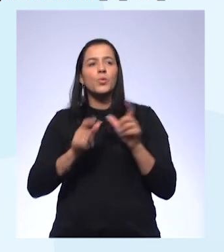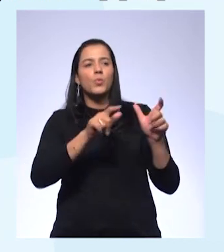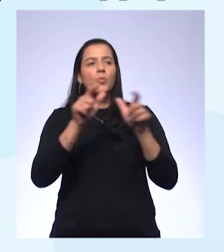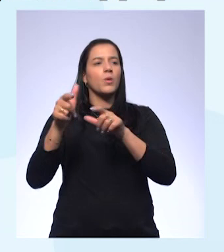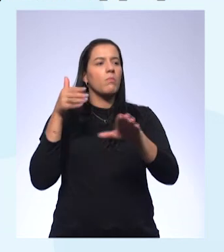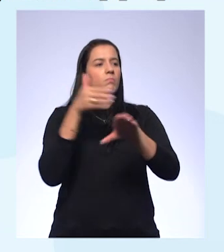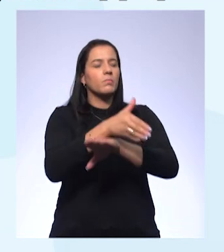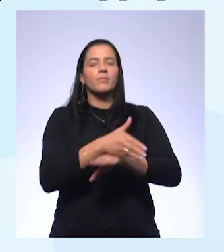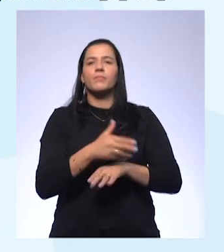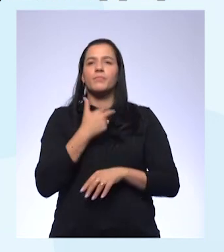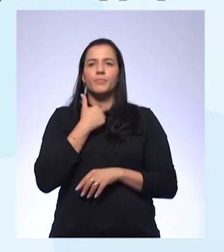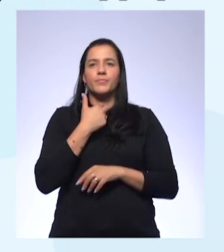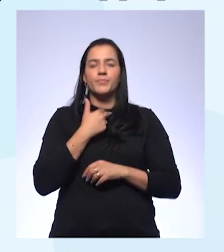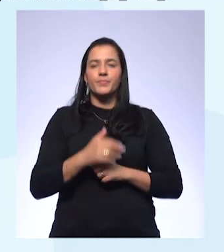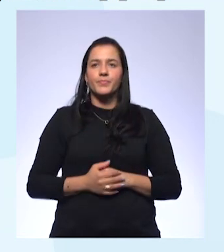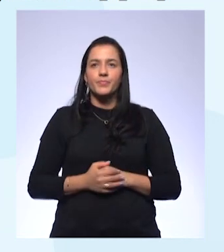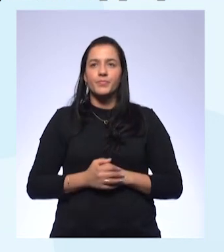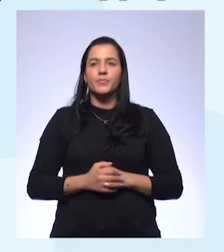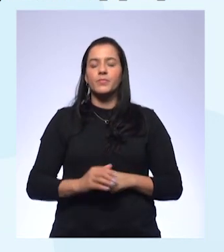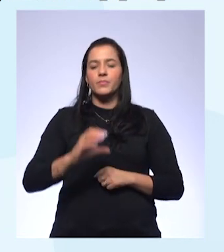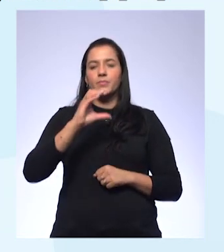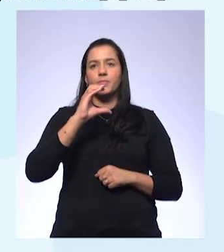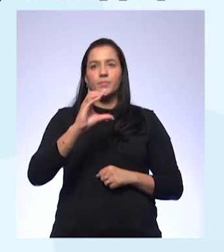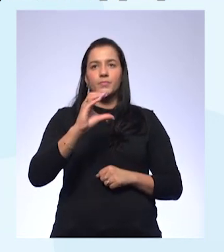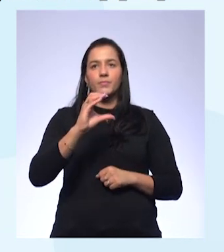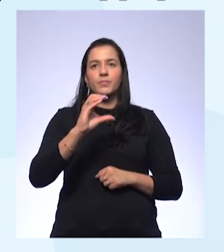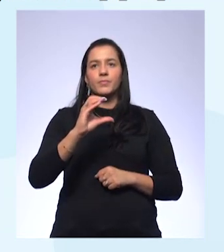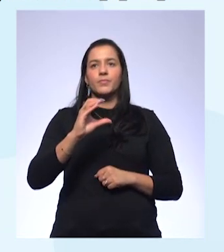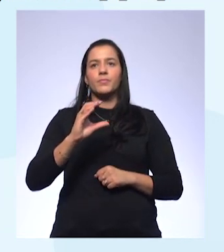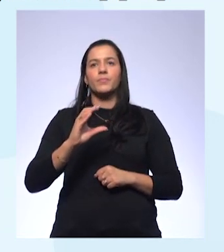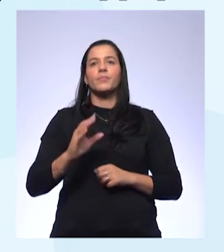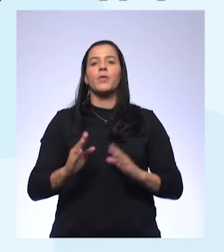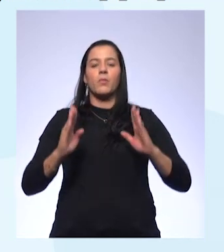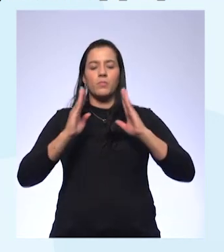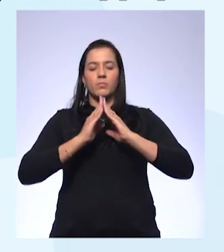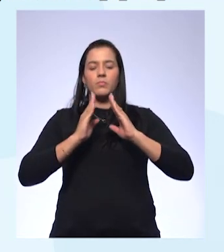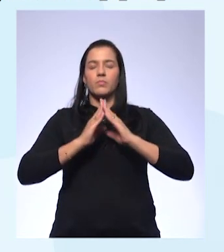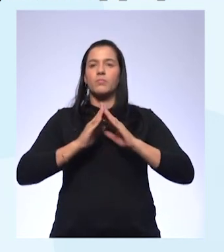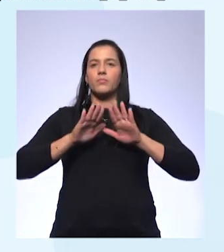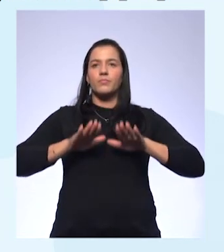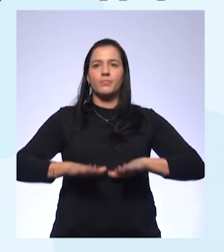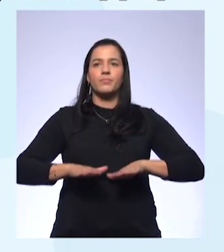lugares. C. Domicílio determinado.